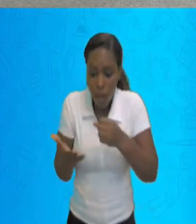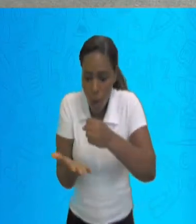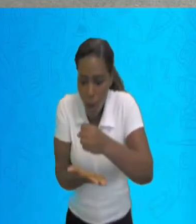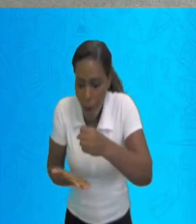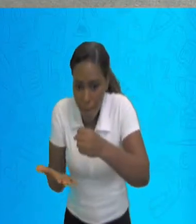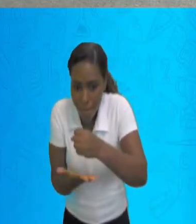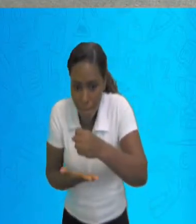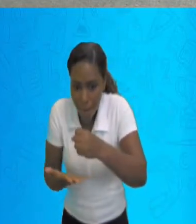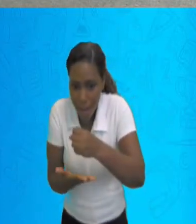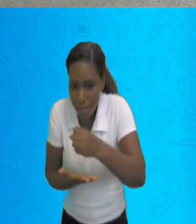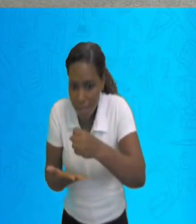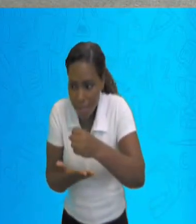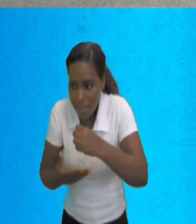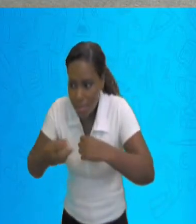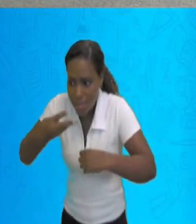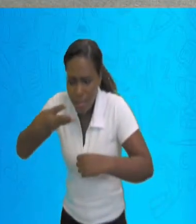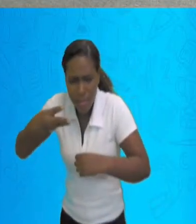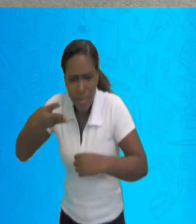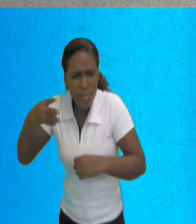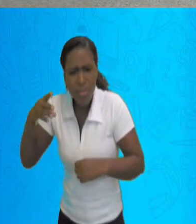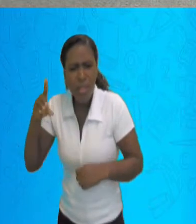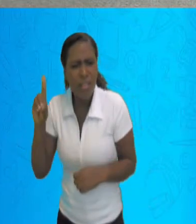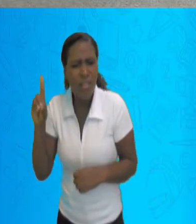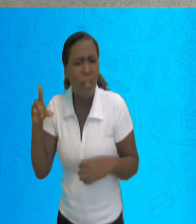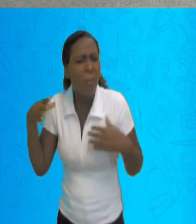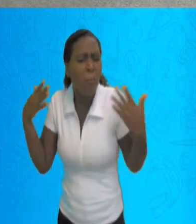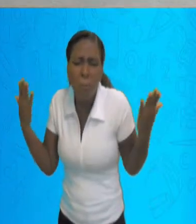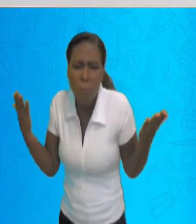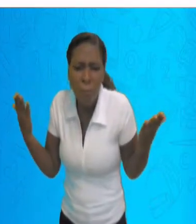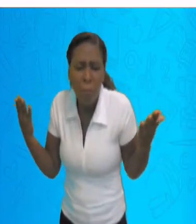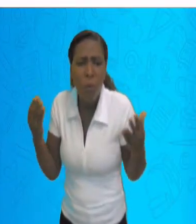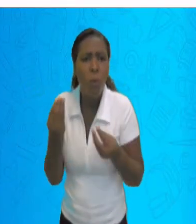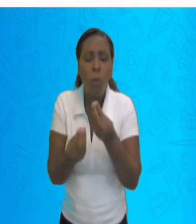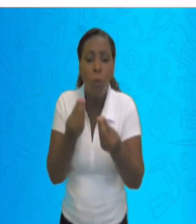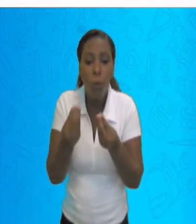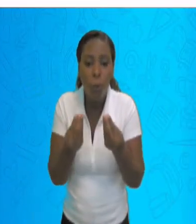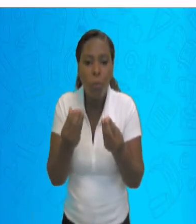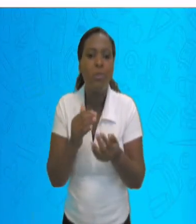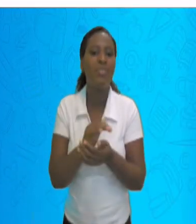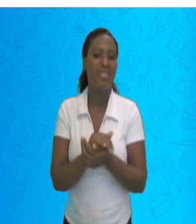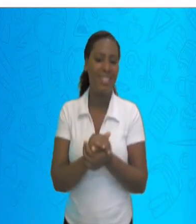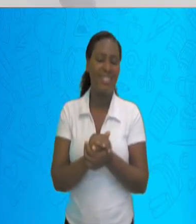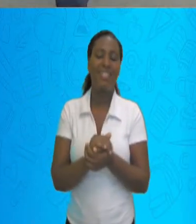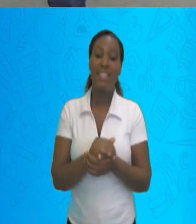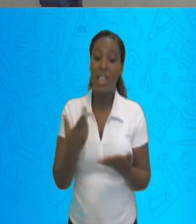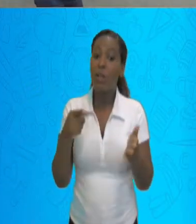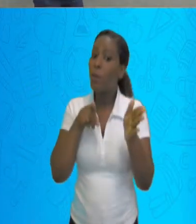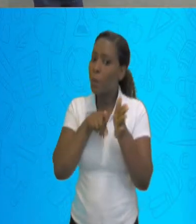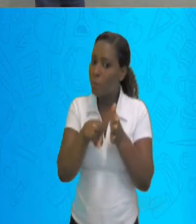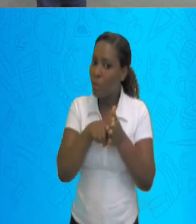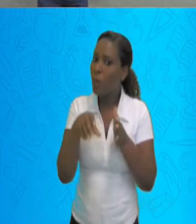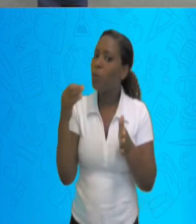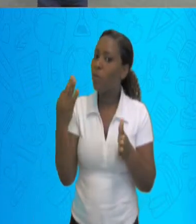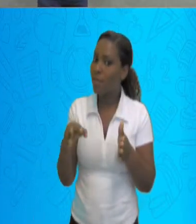Olha só, eu tenho aqui um polígono, que é o quadrado. A partir do